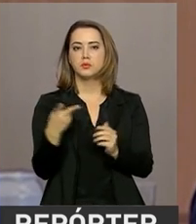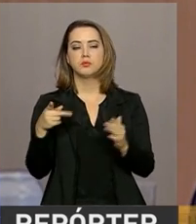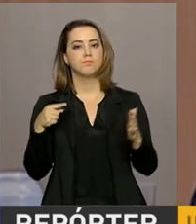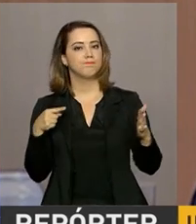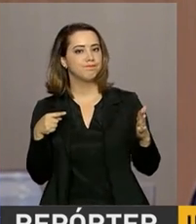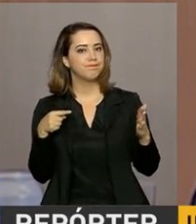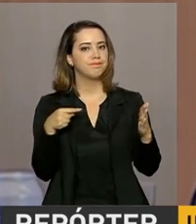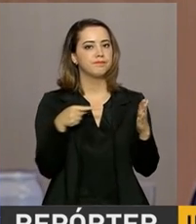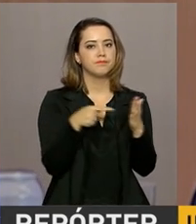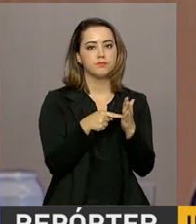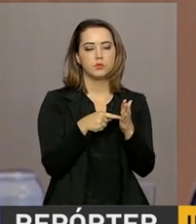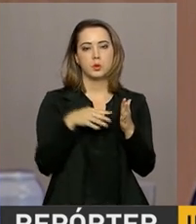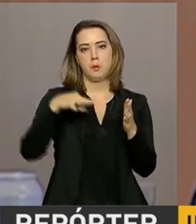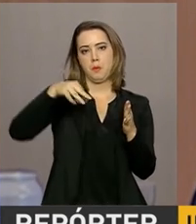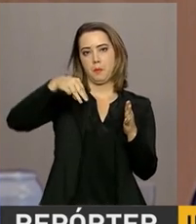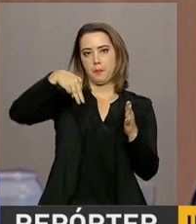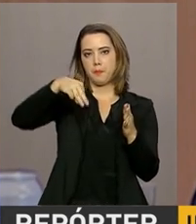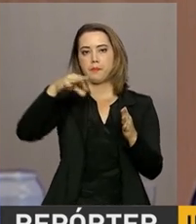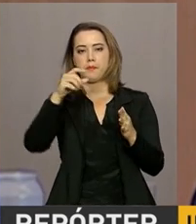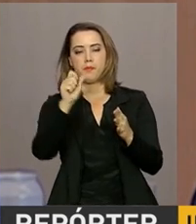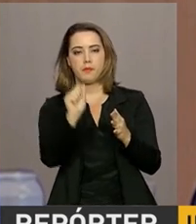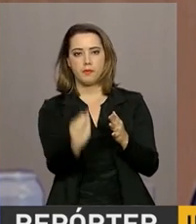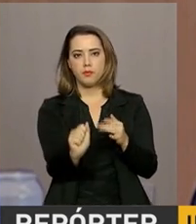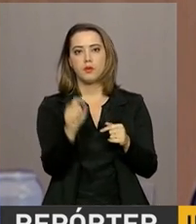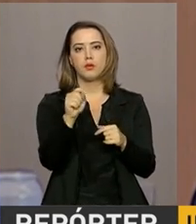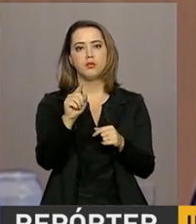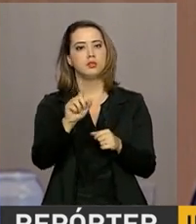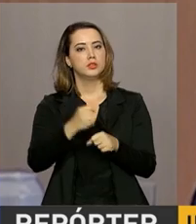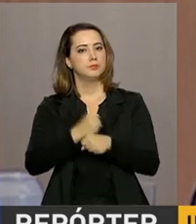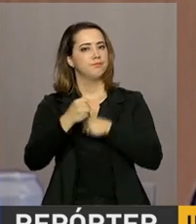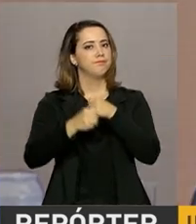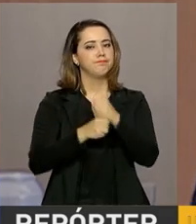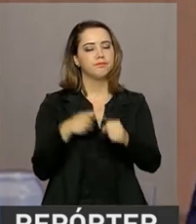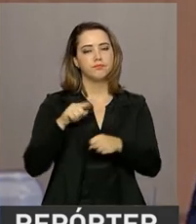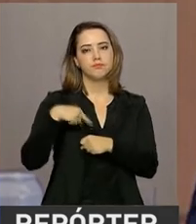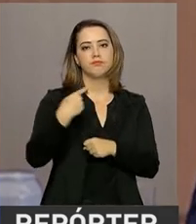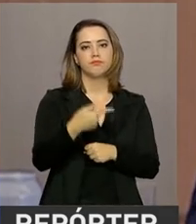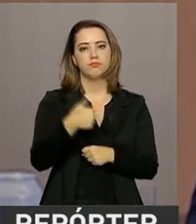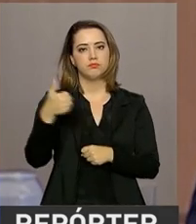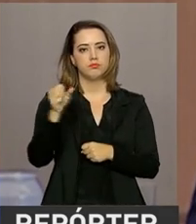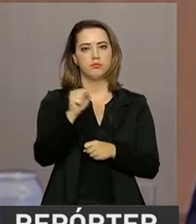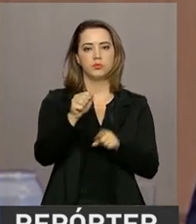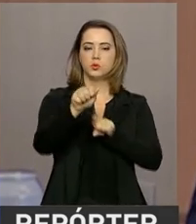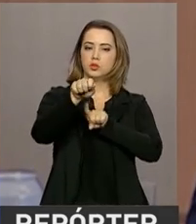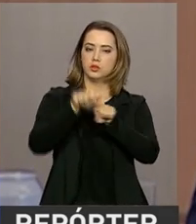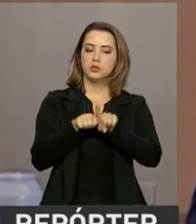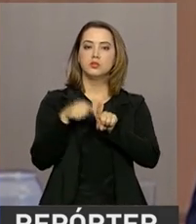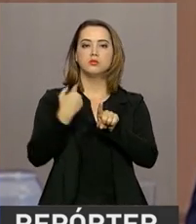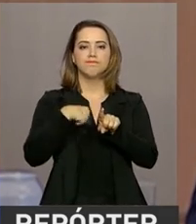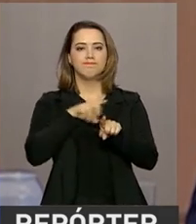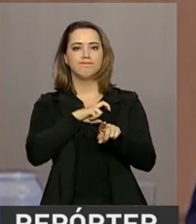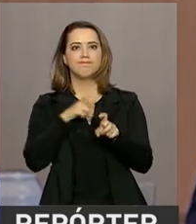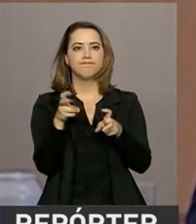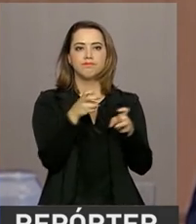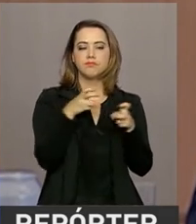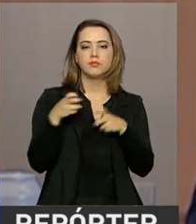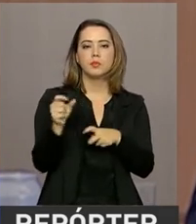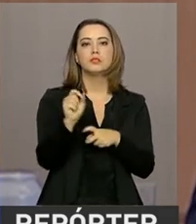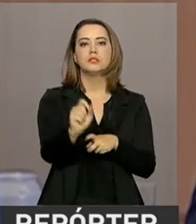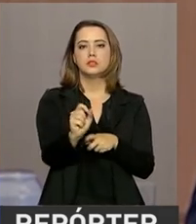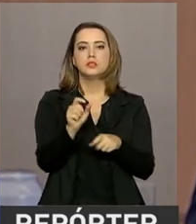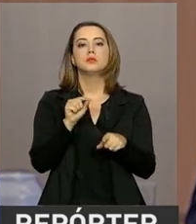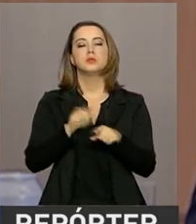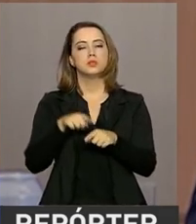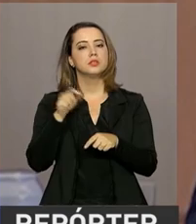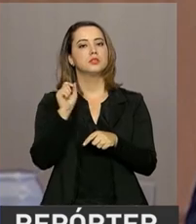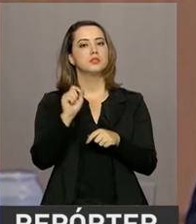o centro da Meta Em 2017 ou seja daqui a 18 meses estamos com expectativas em torno da Meta